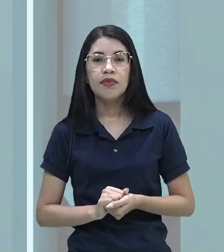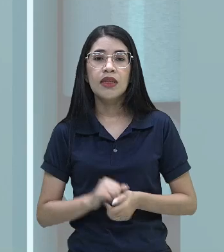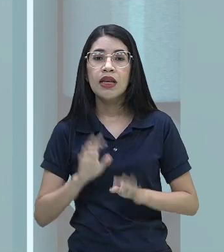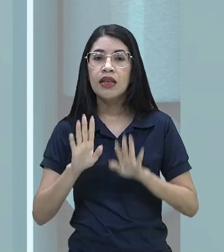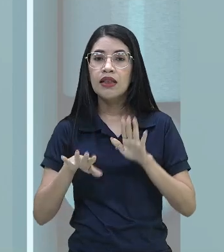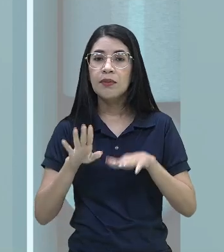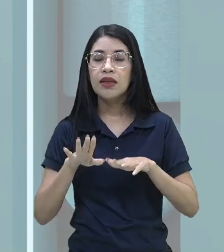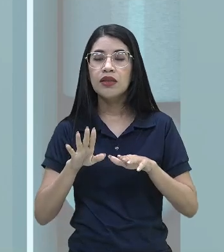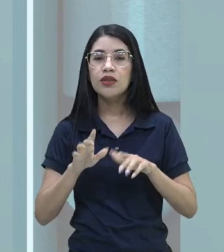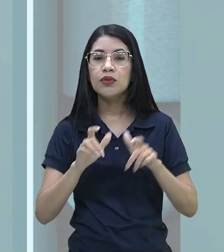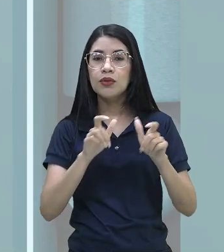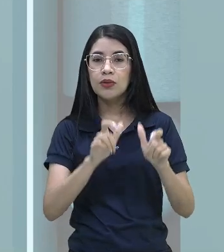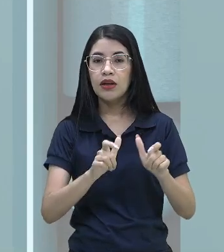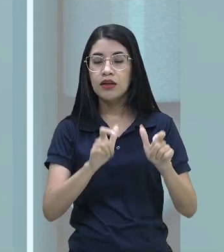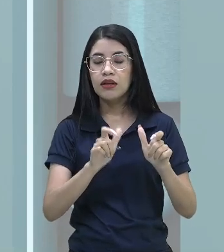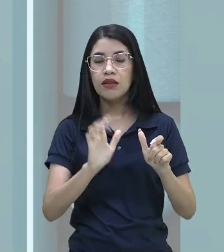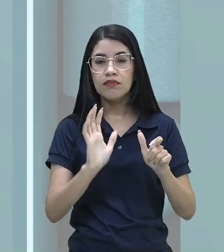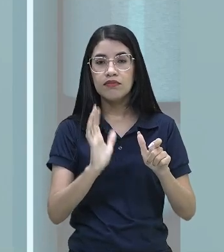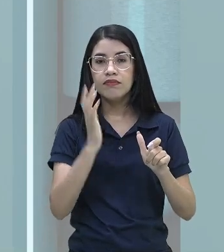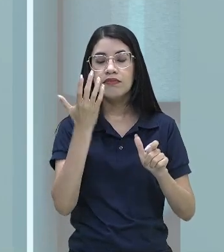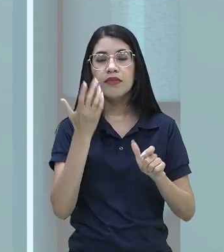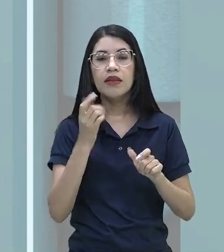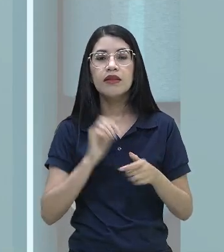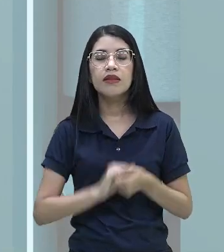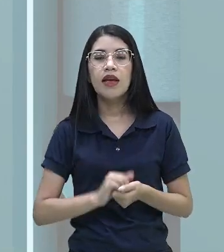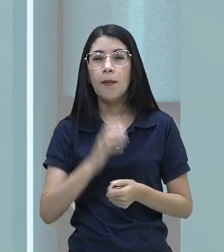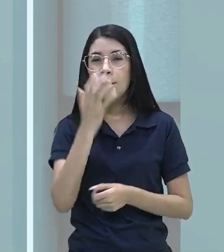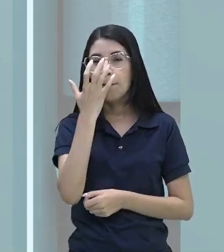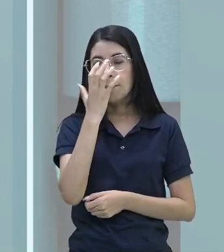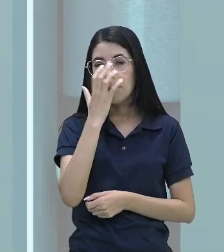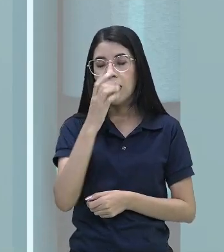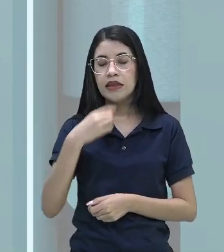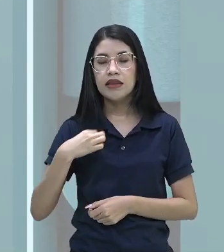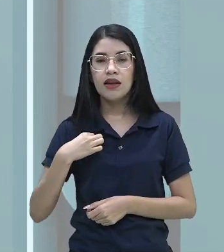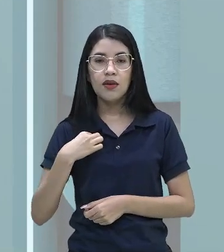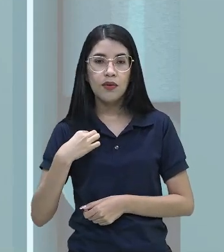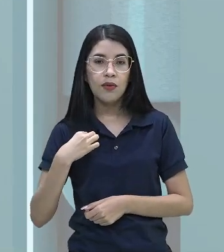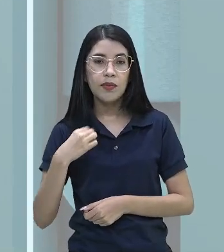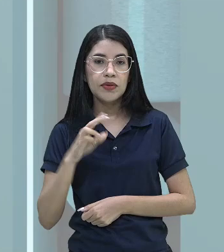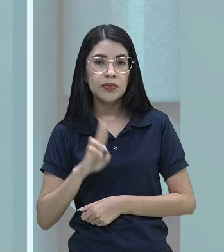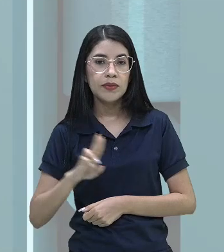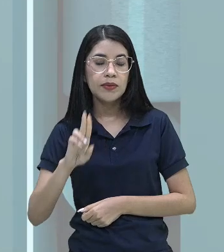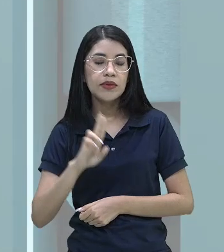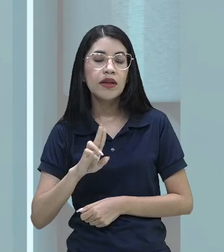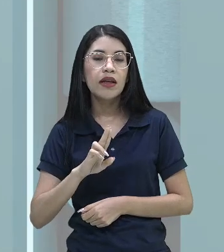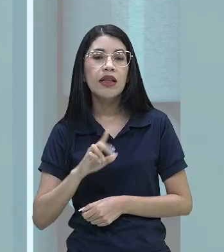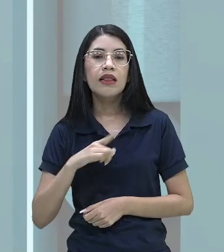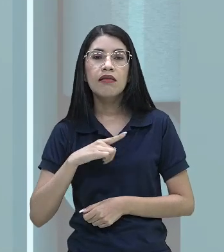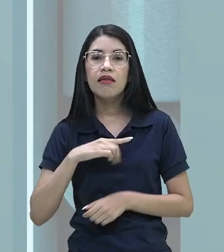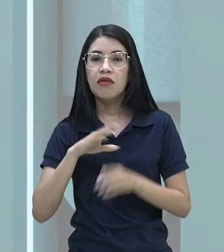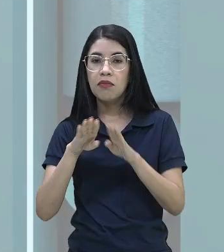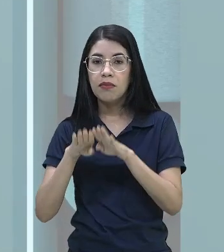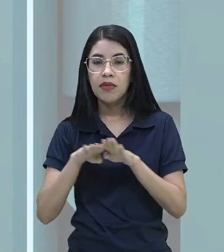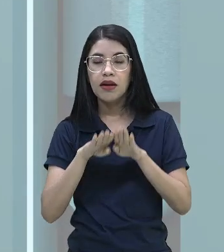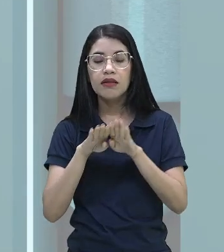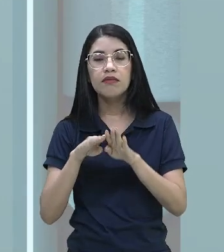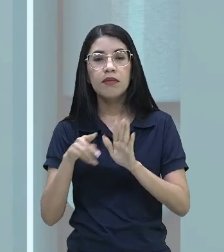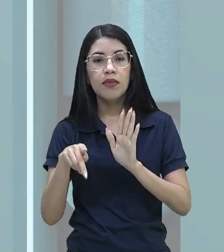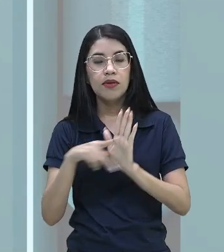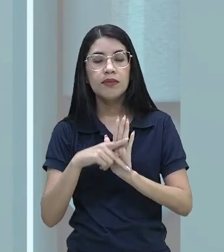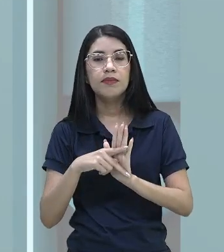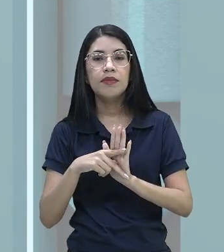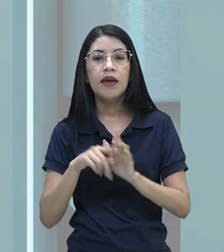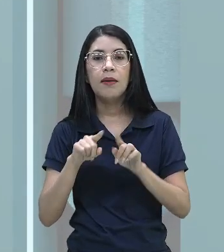esse teatro vai acontecer, as máscaras, as vestimentas, elas vão seguir um padrão, tá?